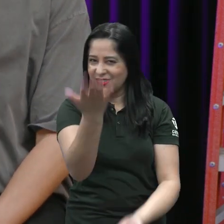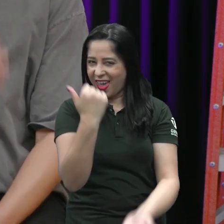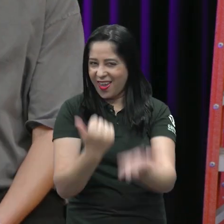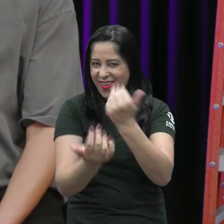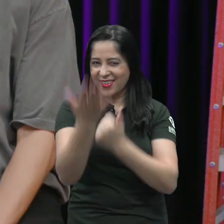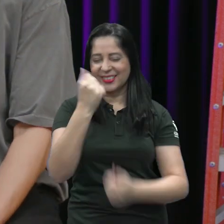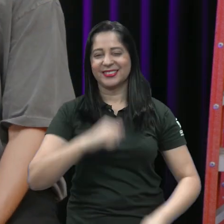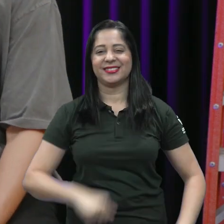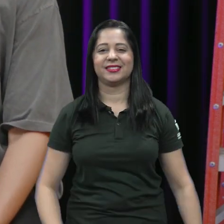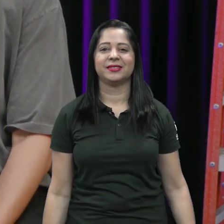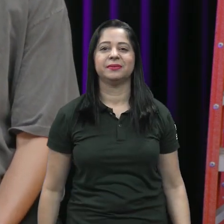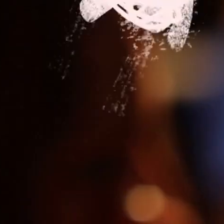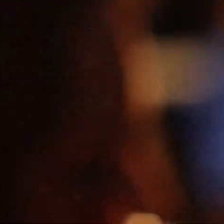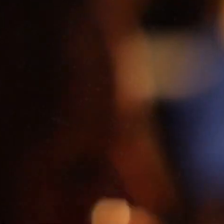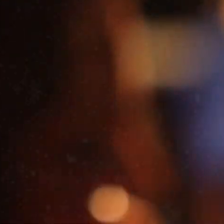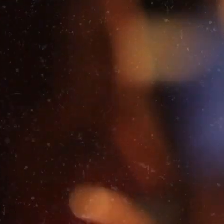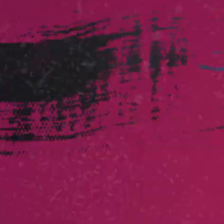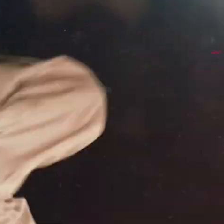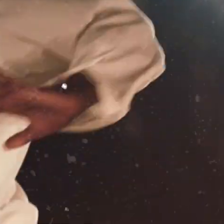Bora.